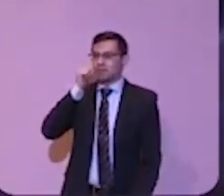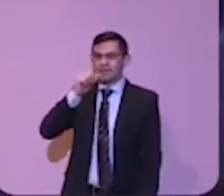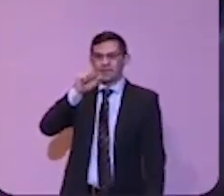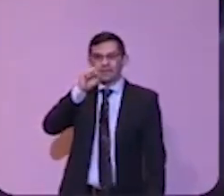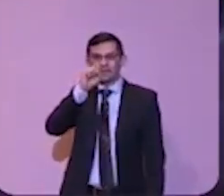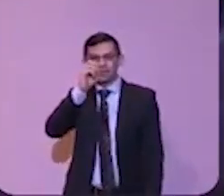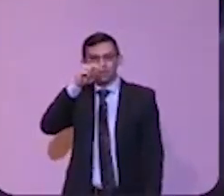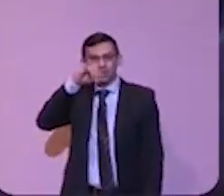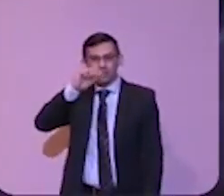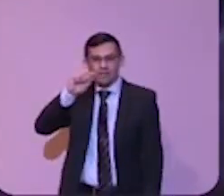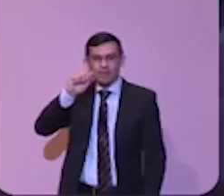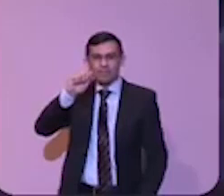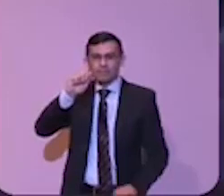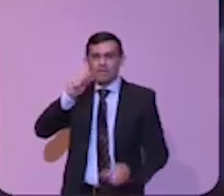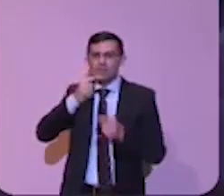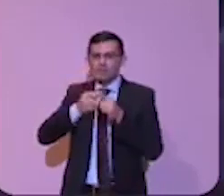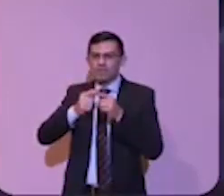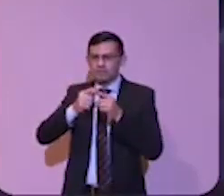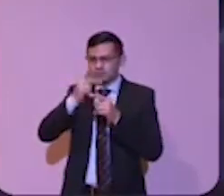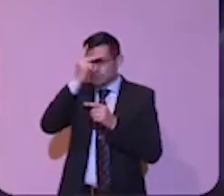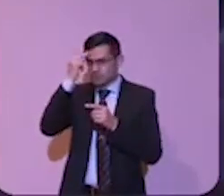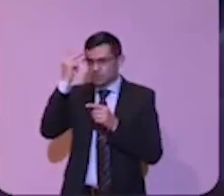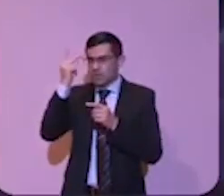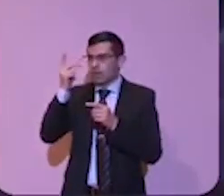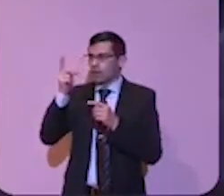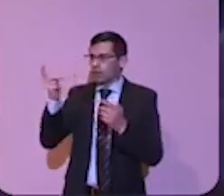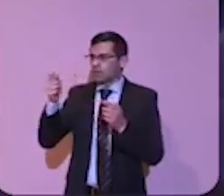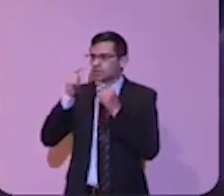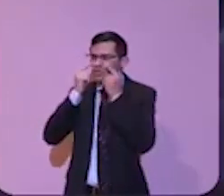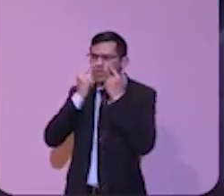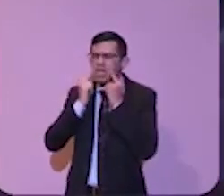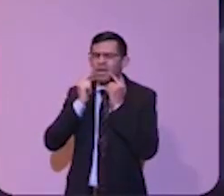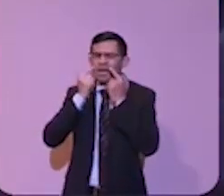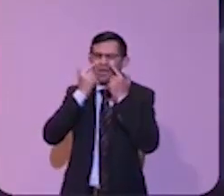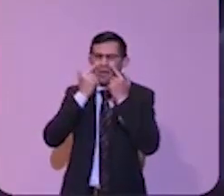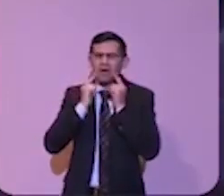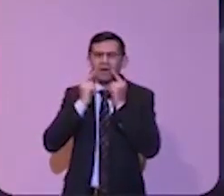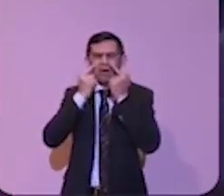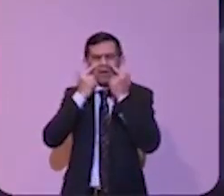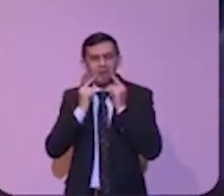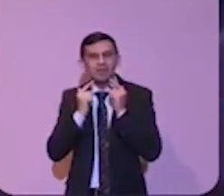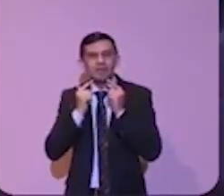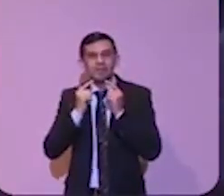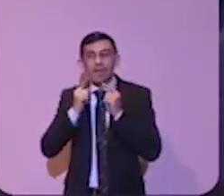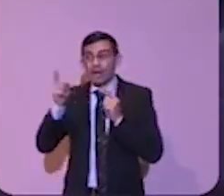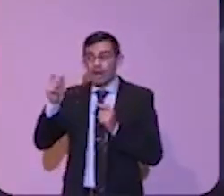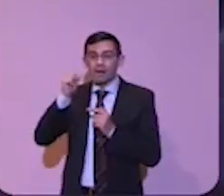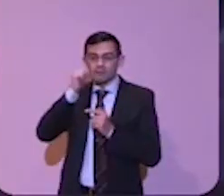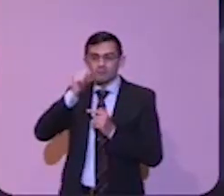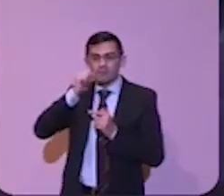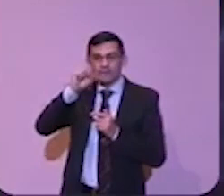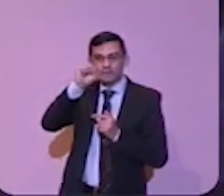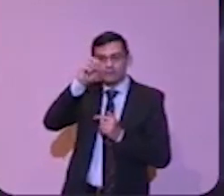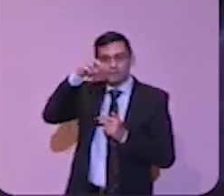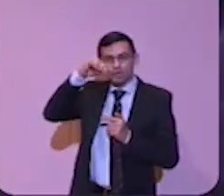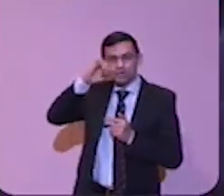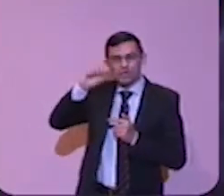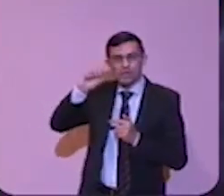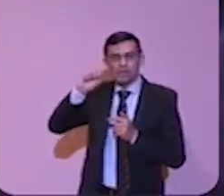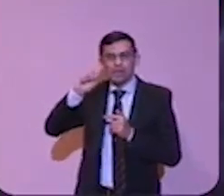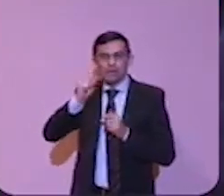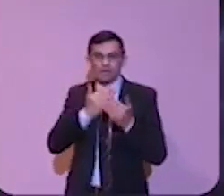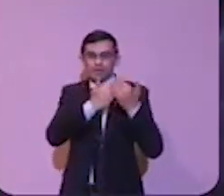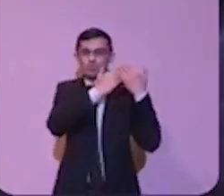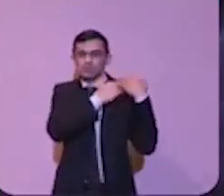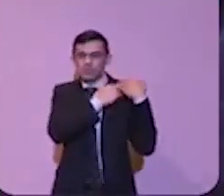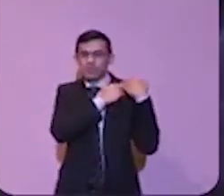tão feliz porque o povo estava dando testemunho, a Sônia estava chorando ali. A Sônia ela é responsável pelo